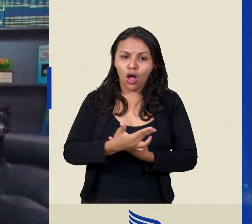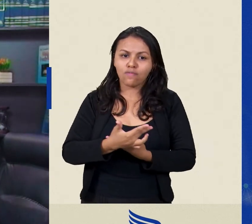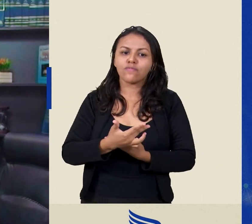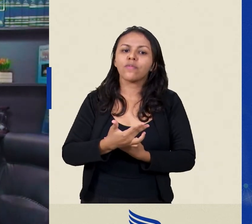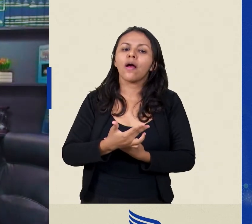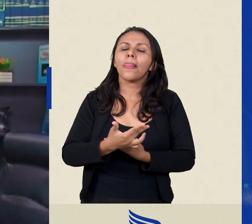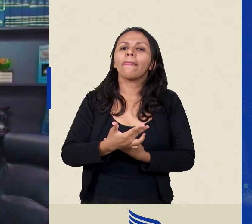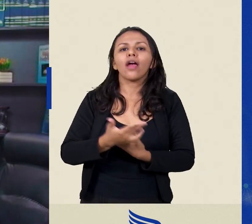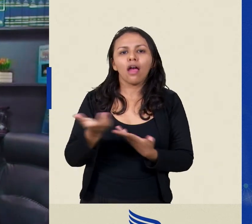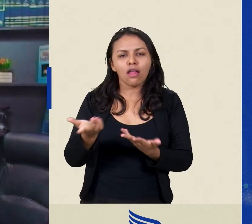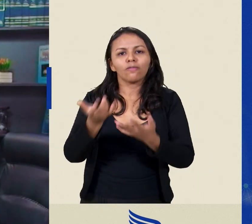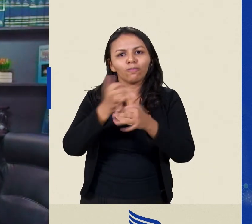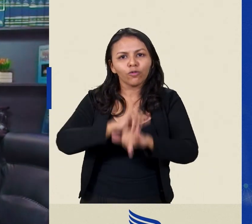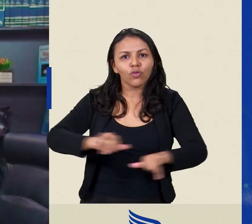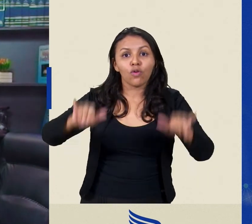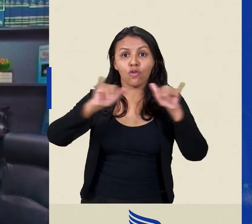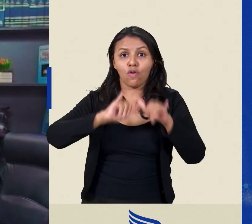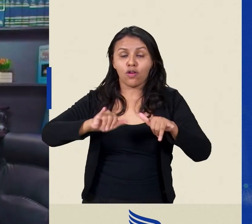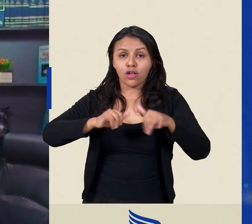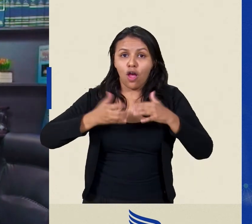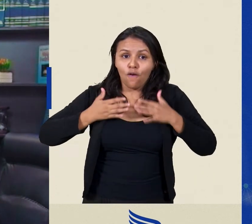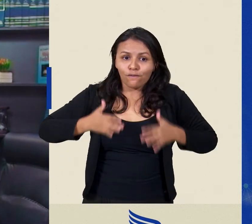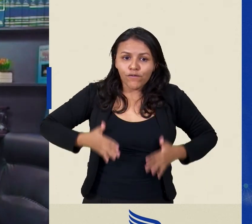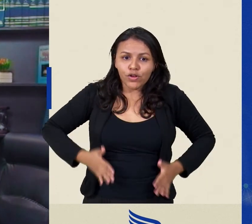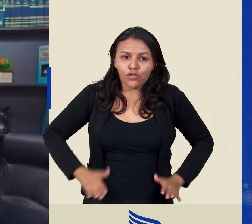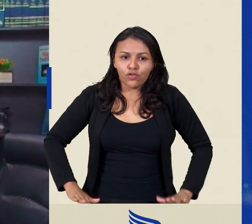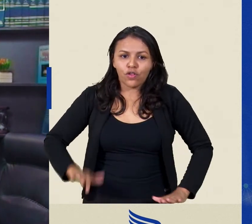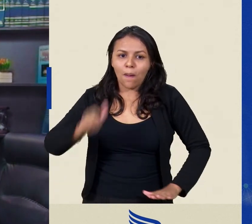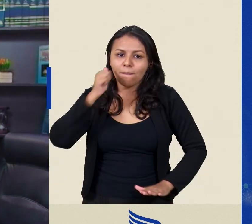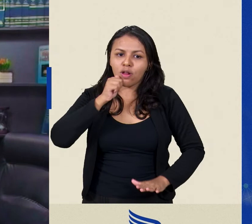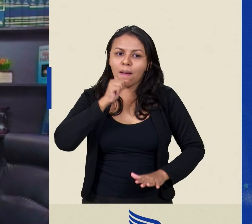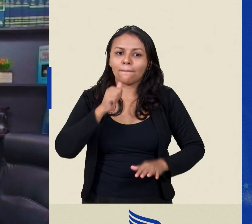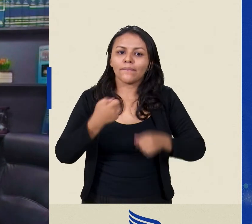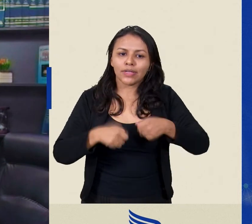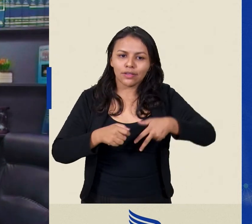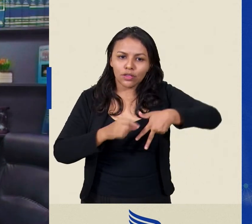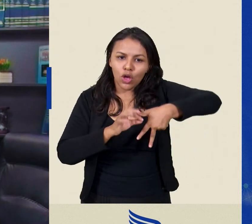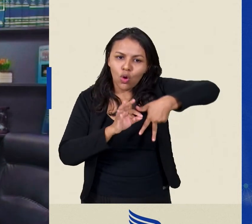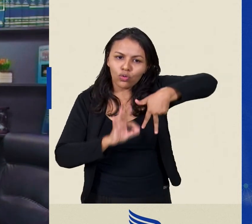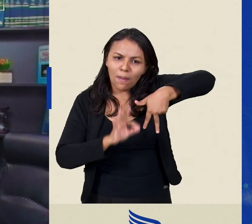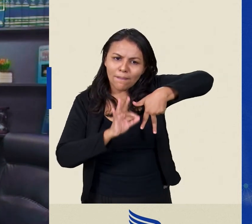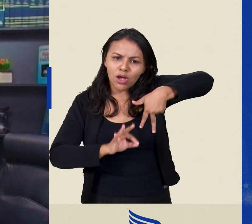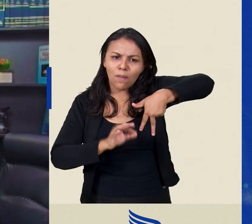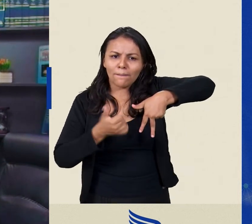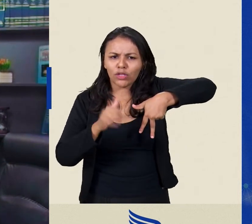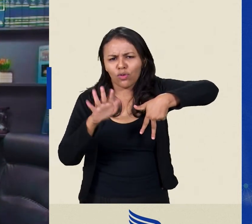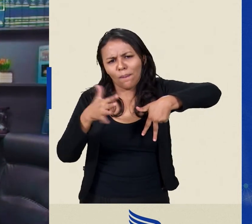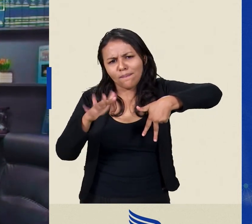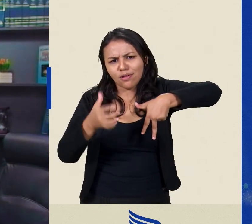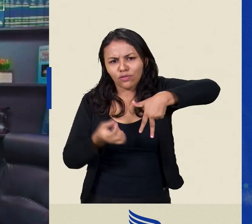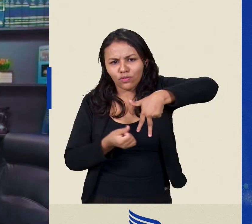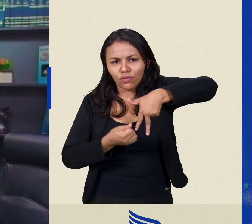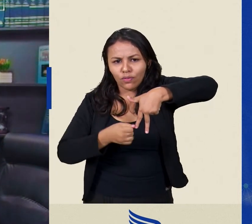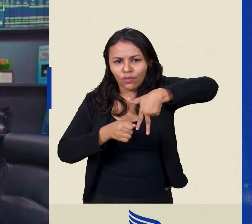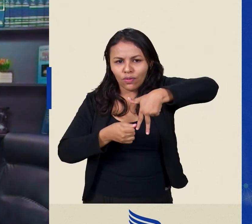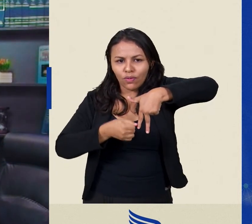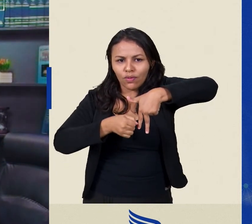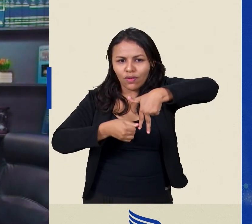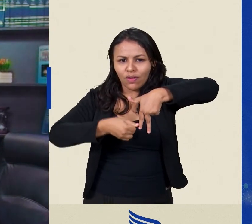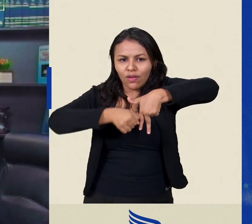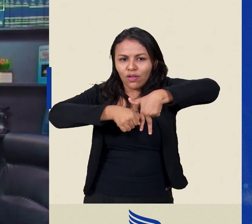nossas irmãs devem ter uma distância aproximada de 9 polegadas do